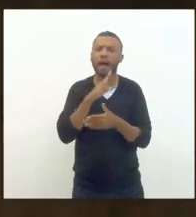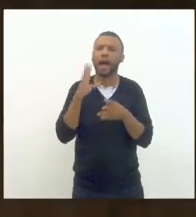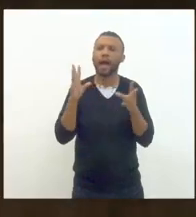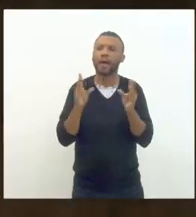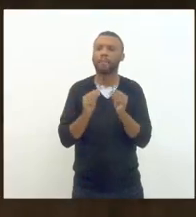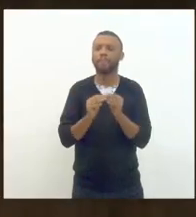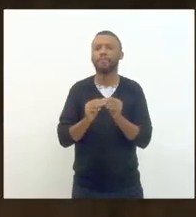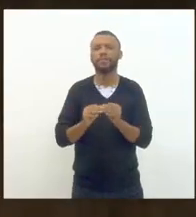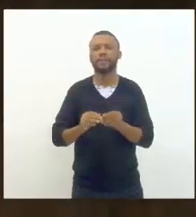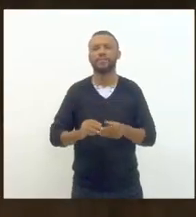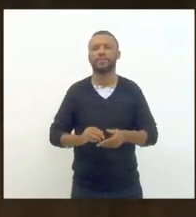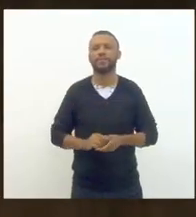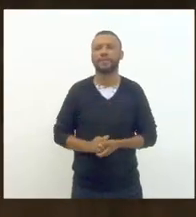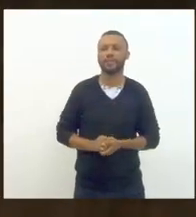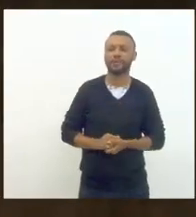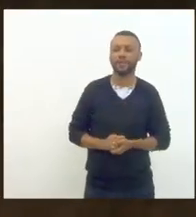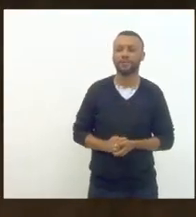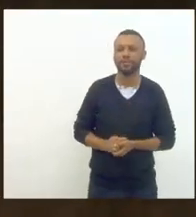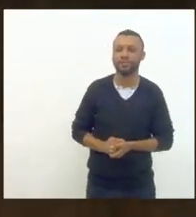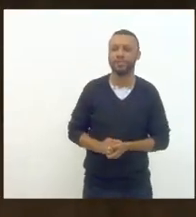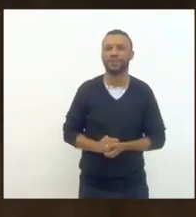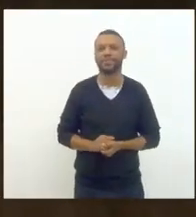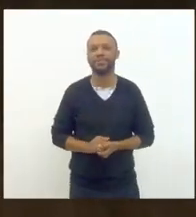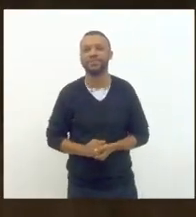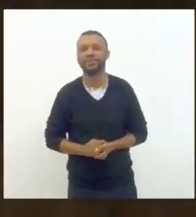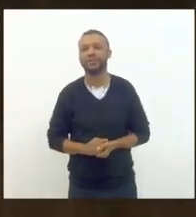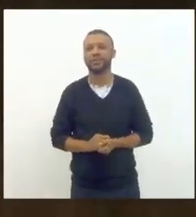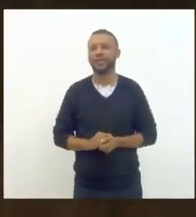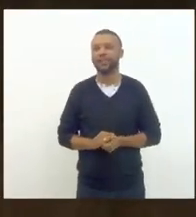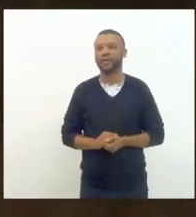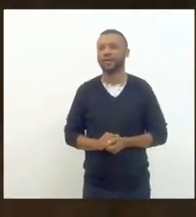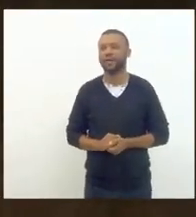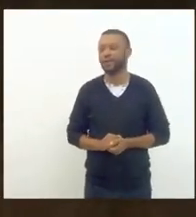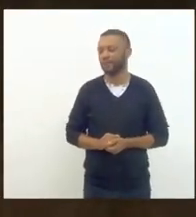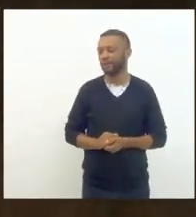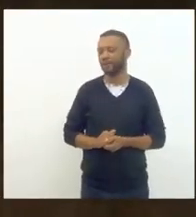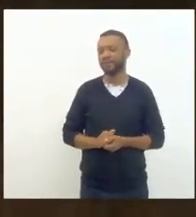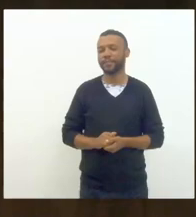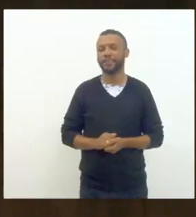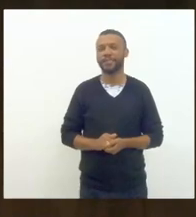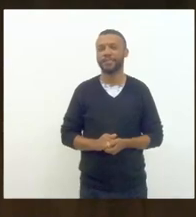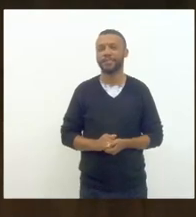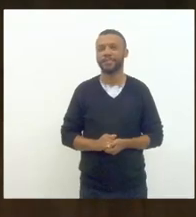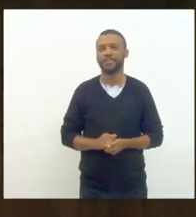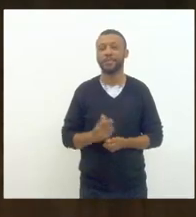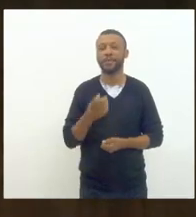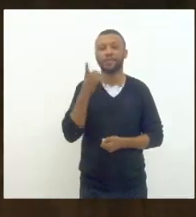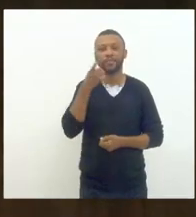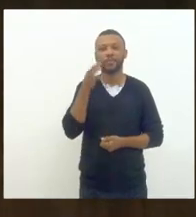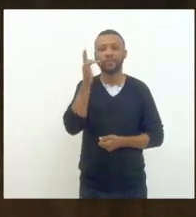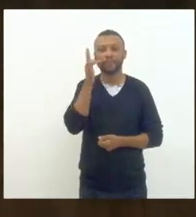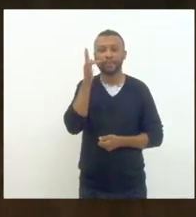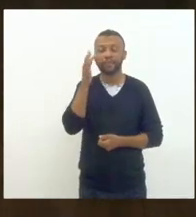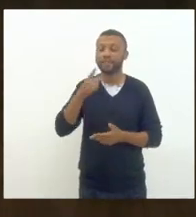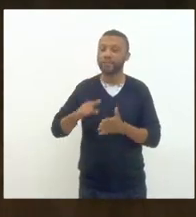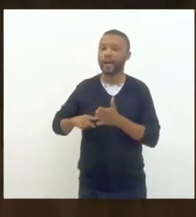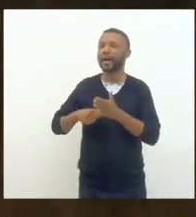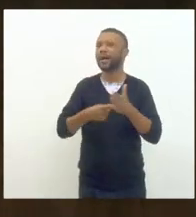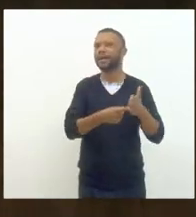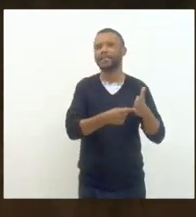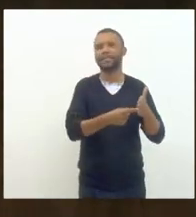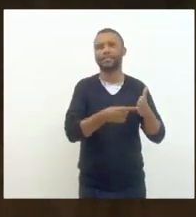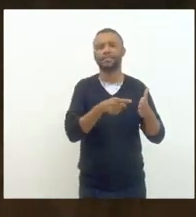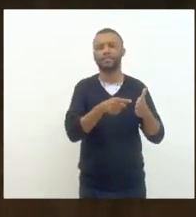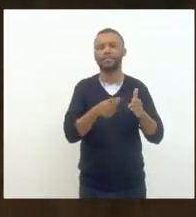deixar terminar este semestre legislativo sem, deputado Luiz Paulo e deputado Flávio Serafim, denunciar um